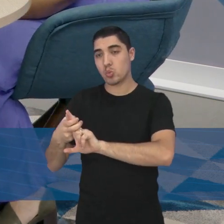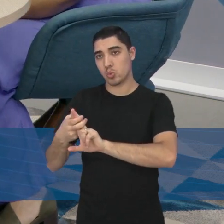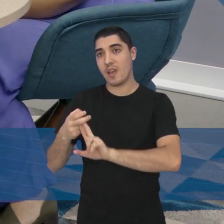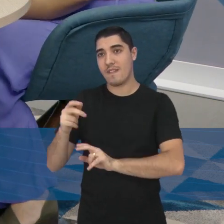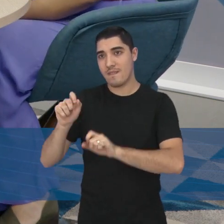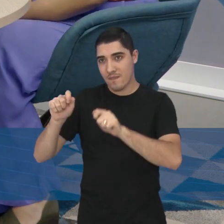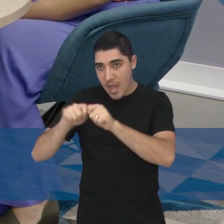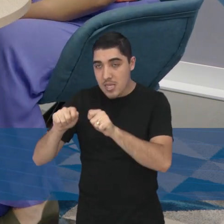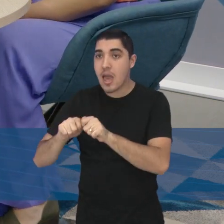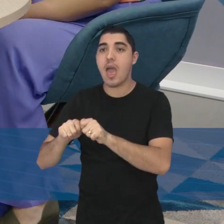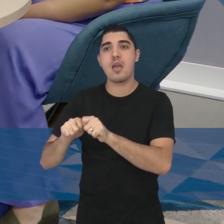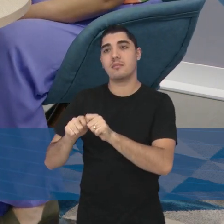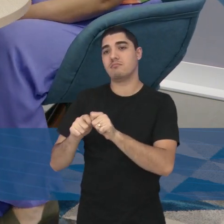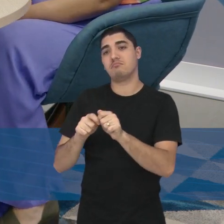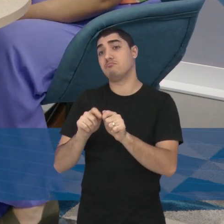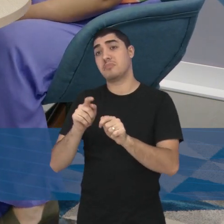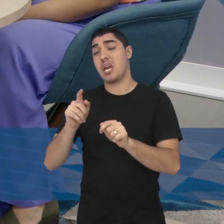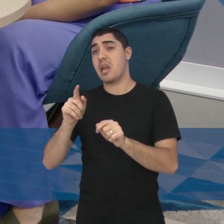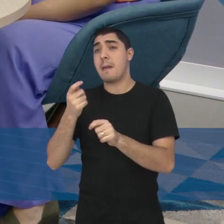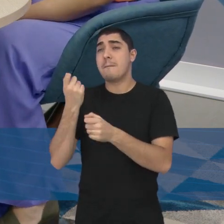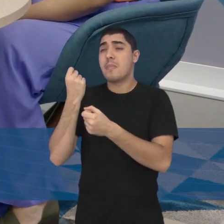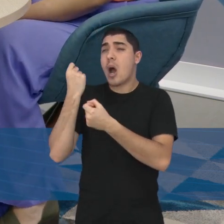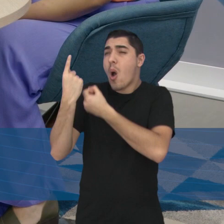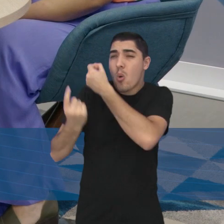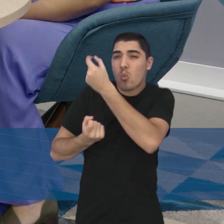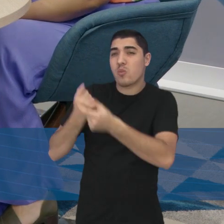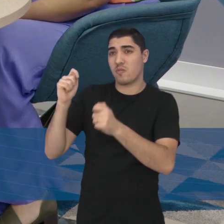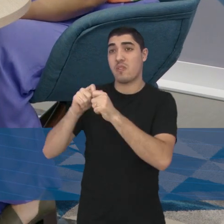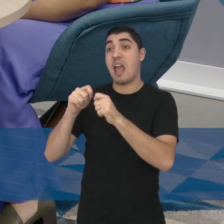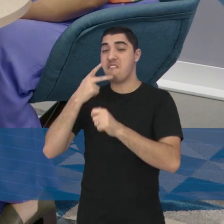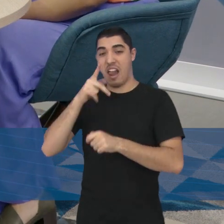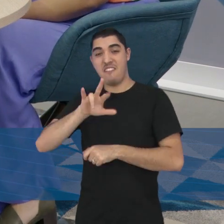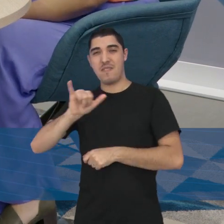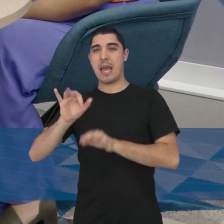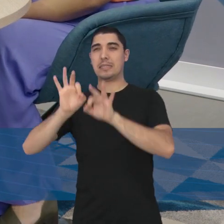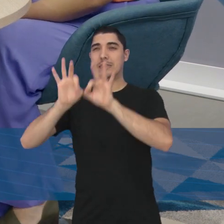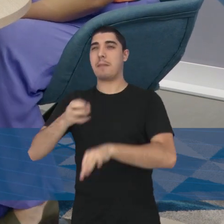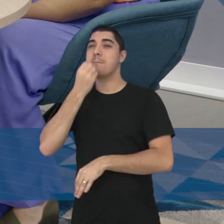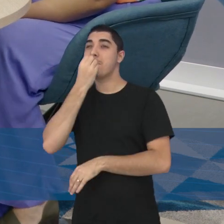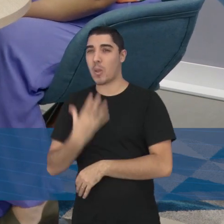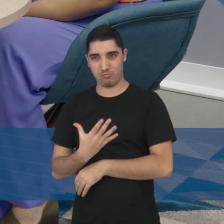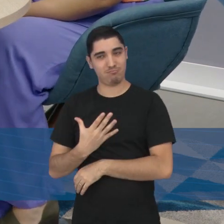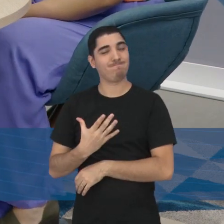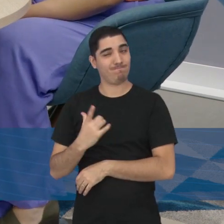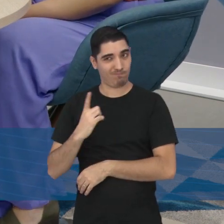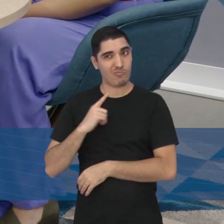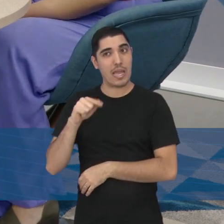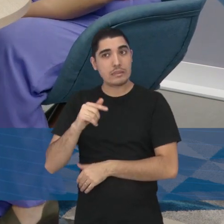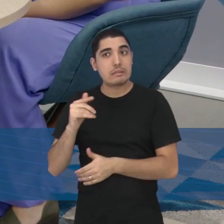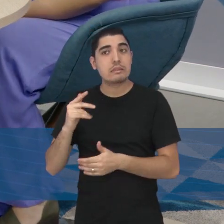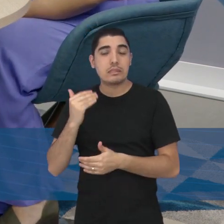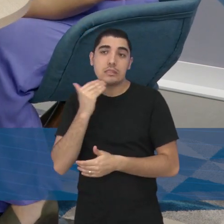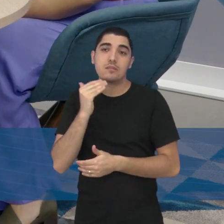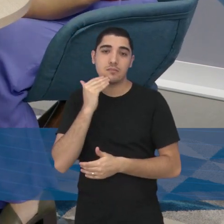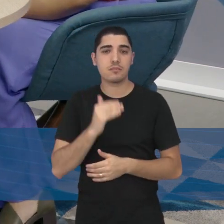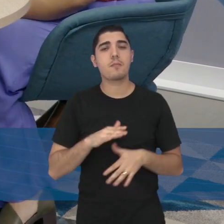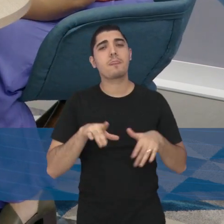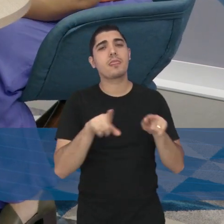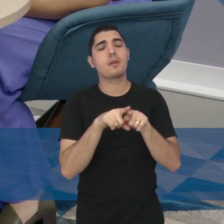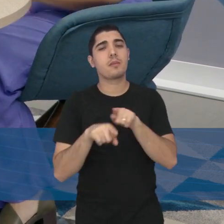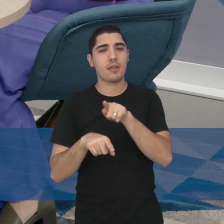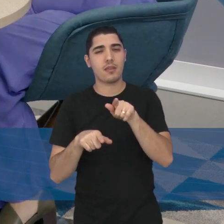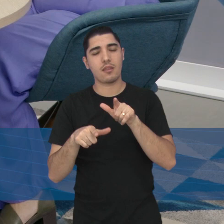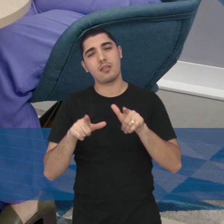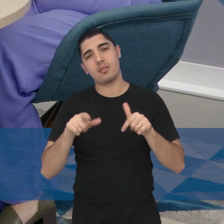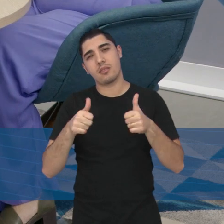e não é comum de ser feito, e quando é feito, ninguém garante que vai ficar bom, que vai funcionar. E uma coisa que até a Janaína, né, comentava,